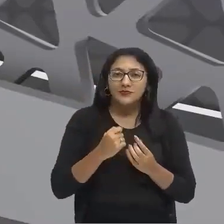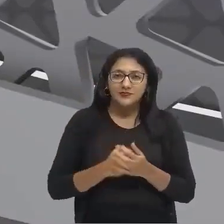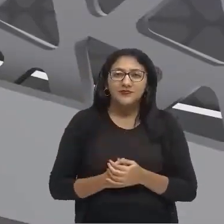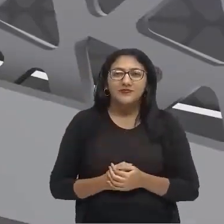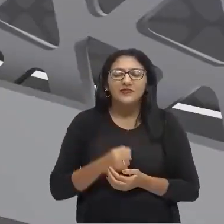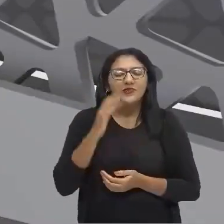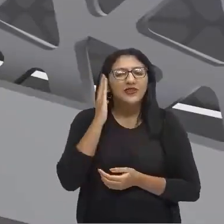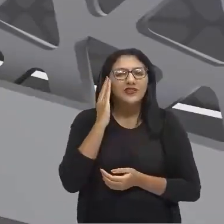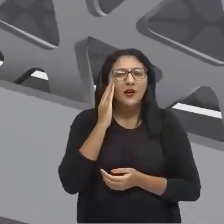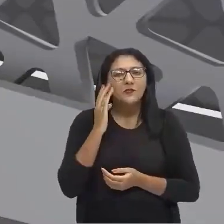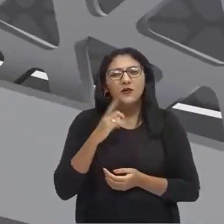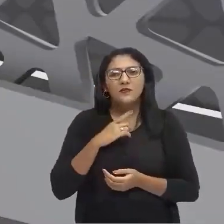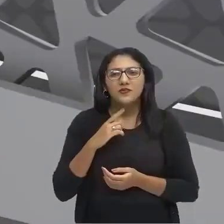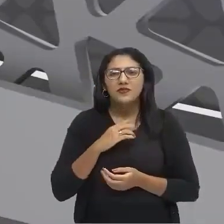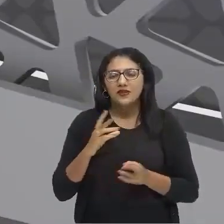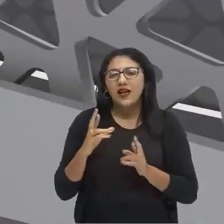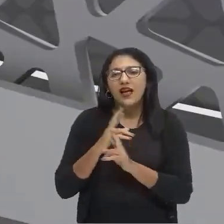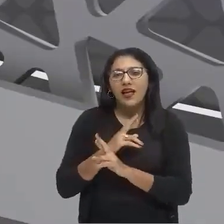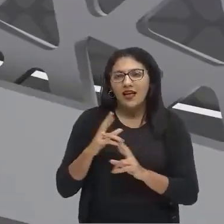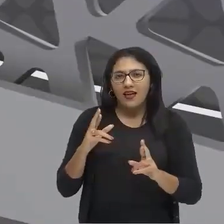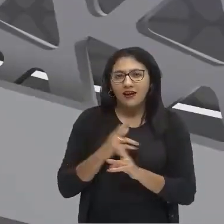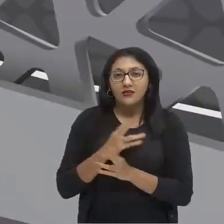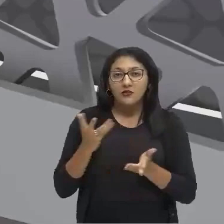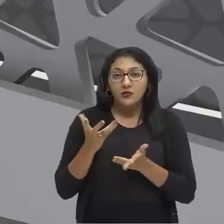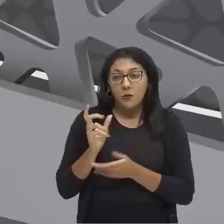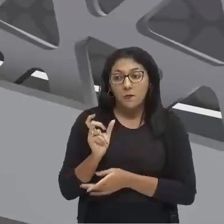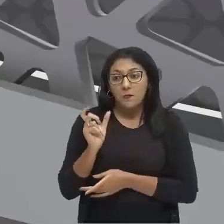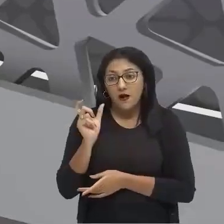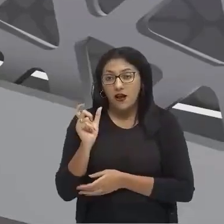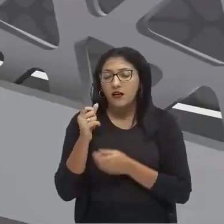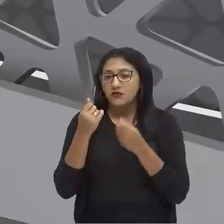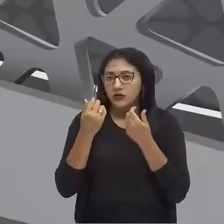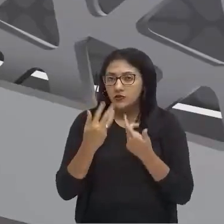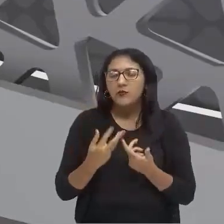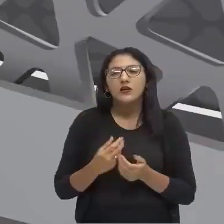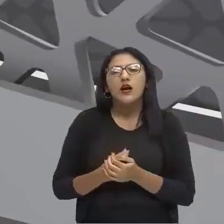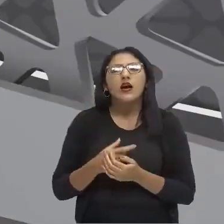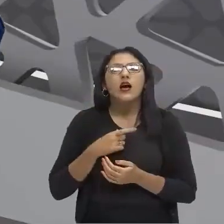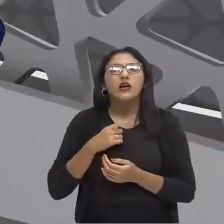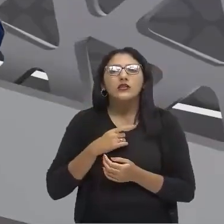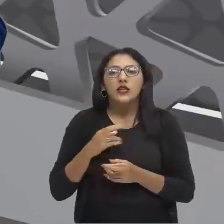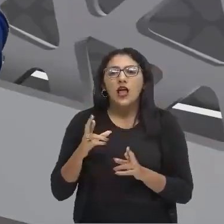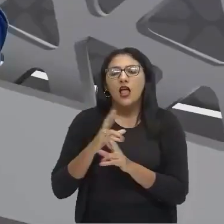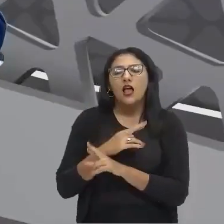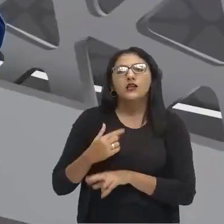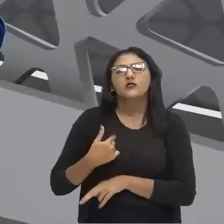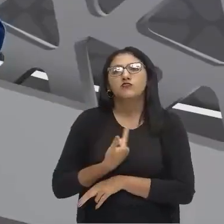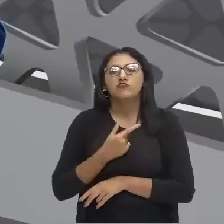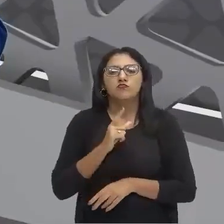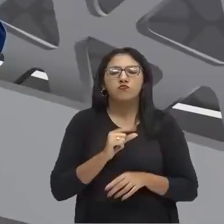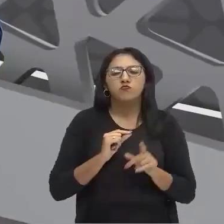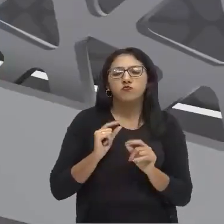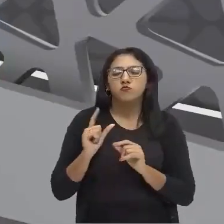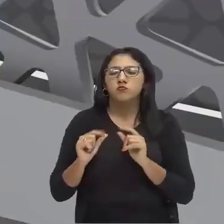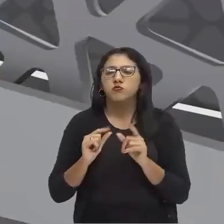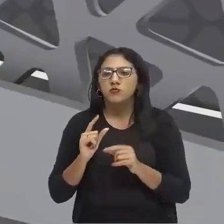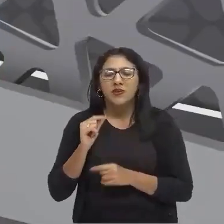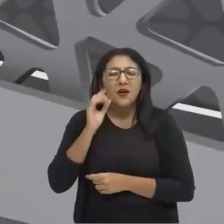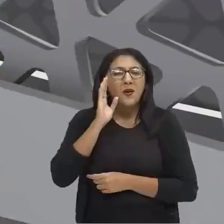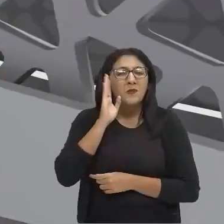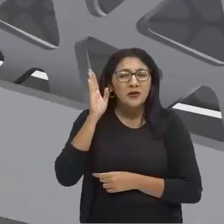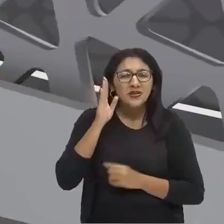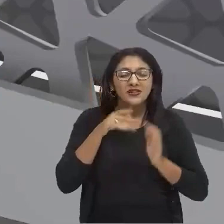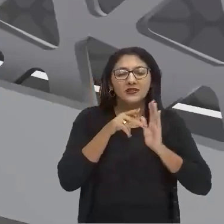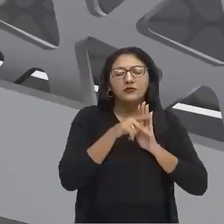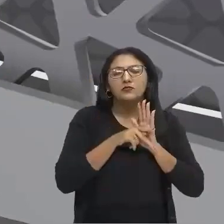depende muito de algo que nós vamos falar agora, que envolve as nossas escolhas, principalmente no nosso projeto